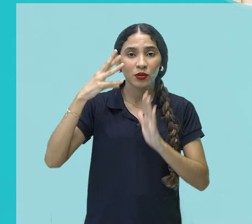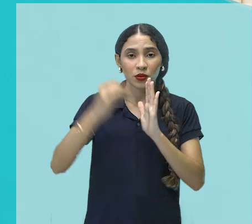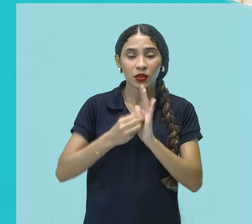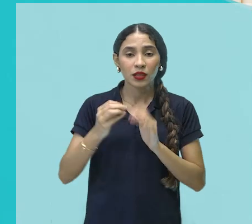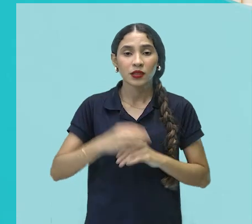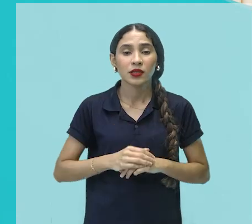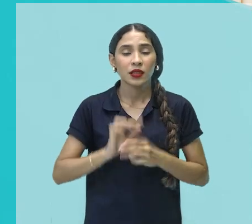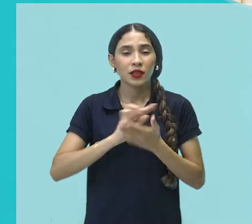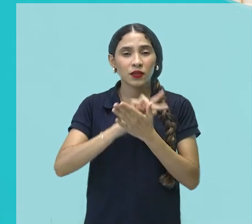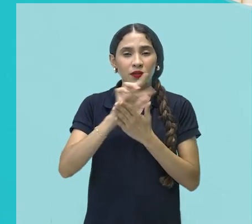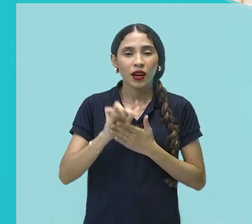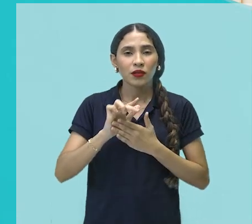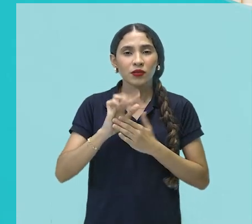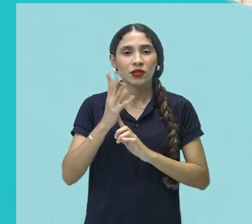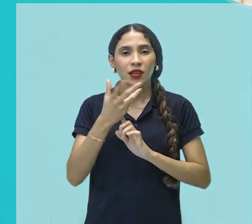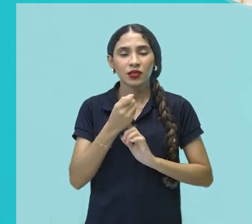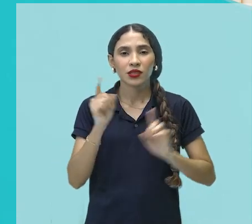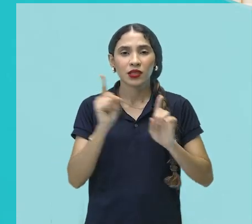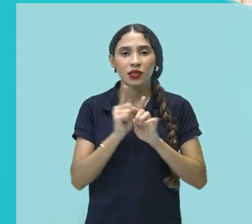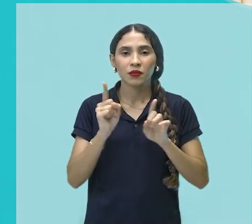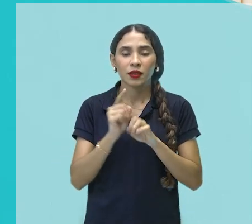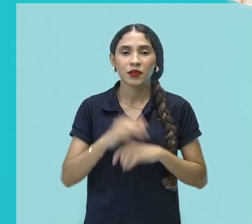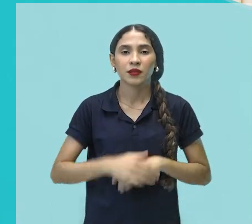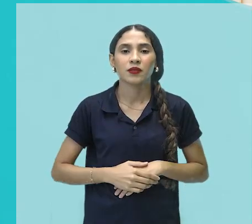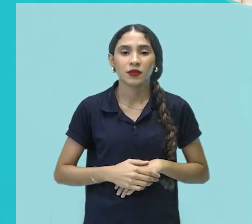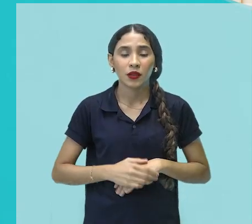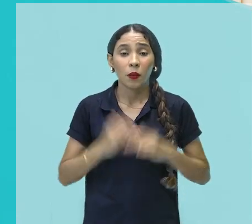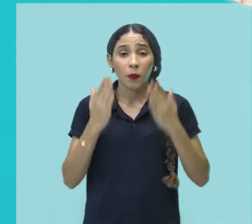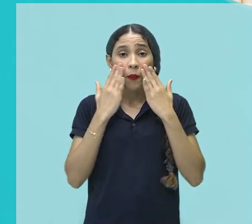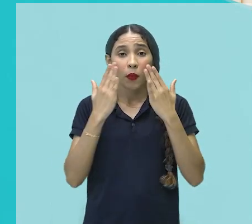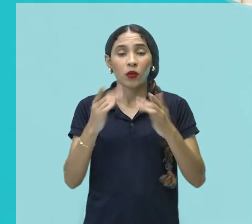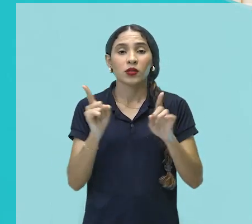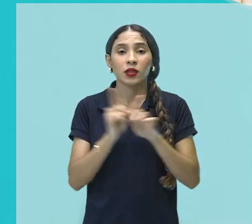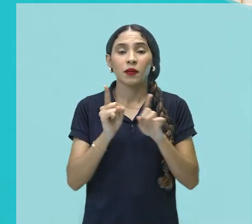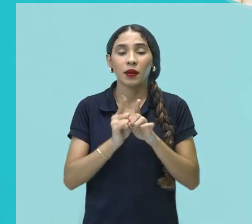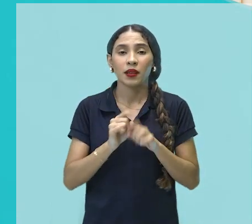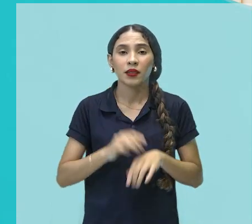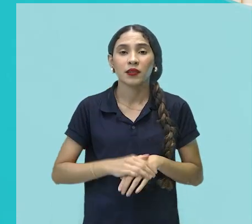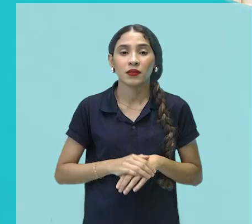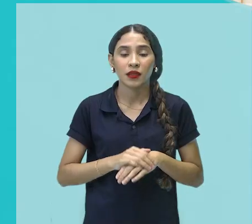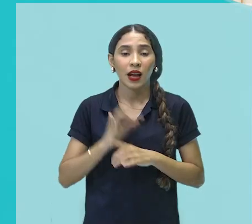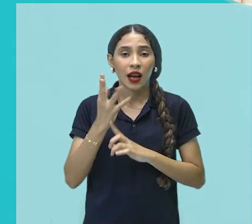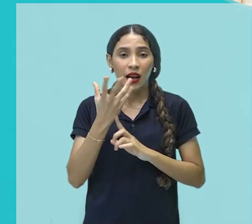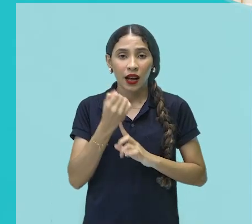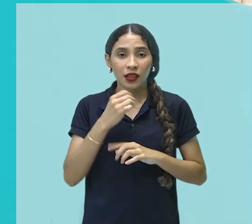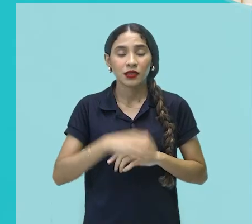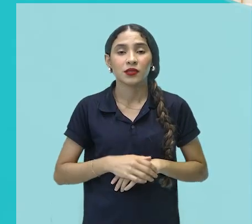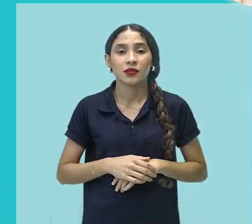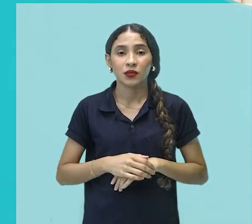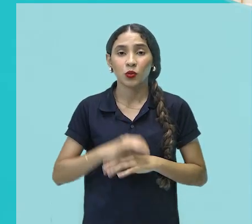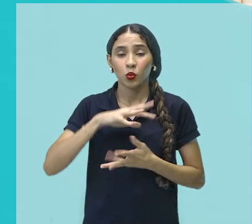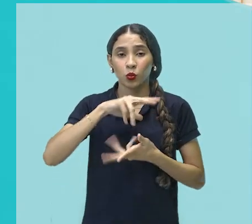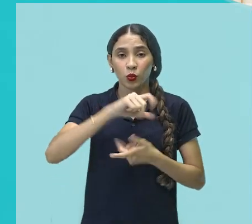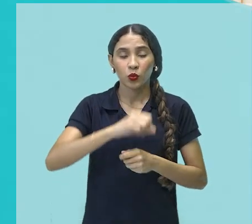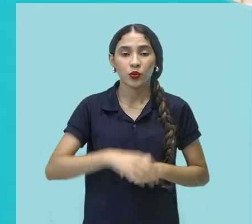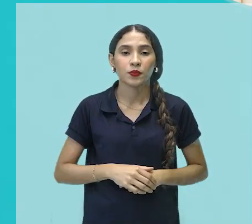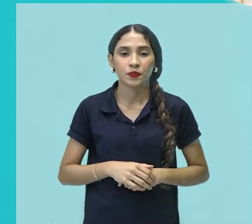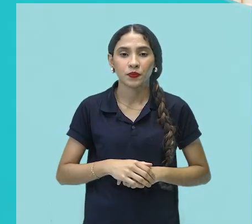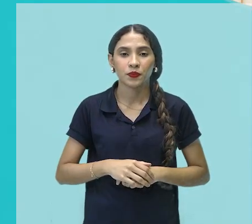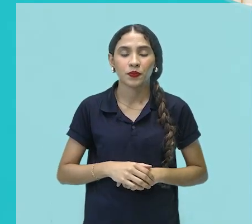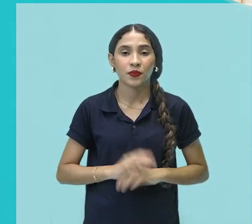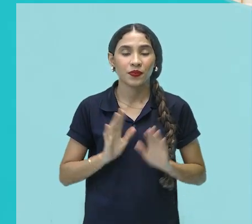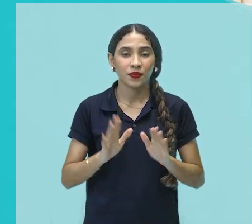cultura amazonense e vários artistas que estão mostrando a nossa arte no